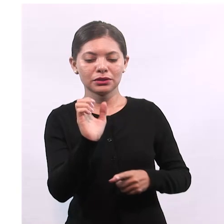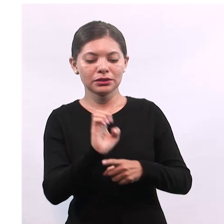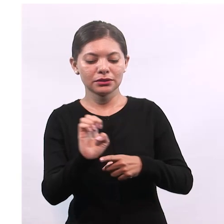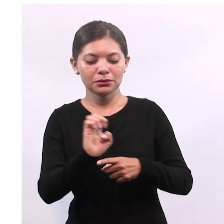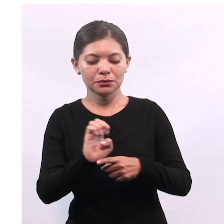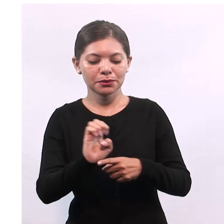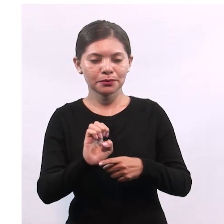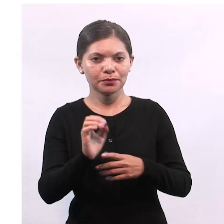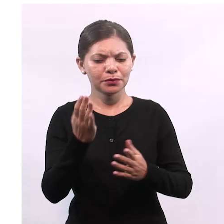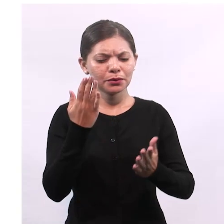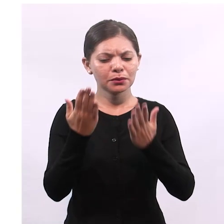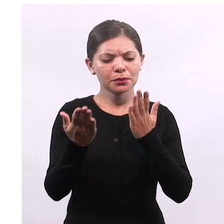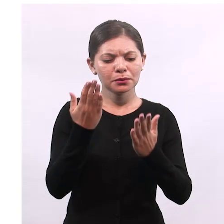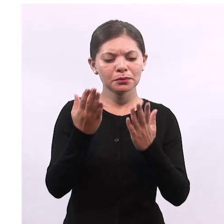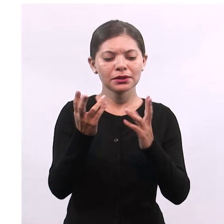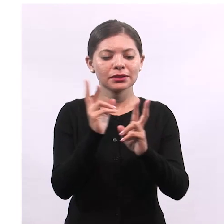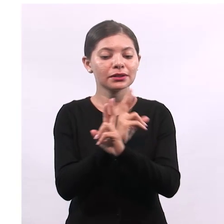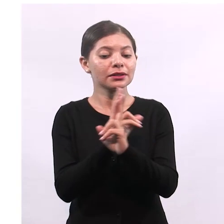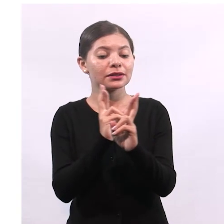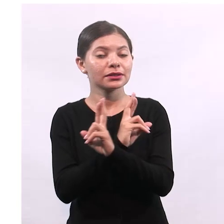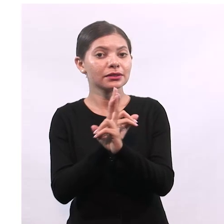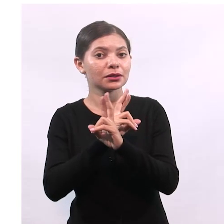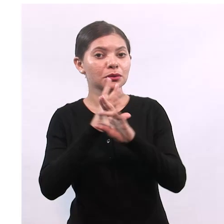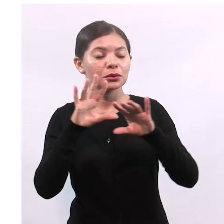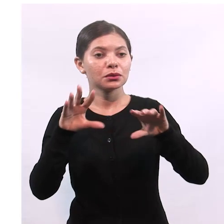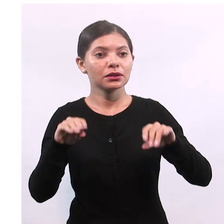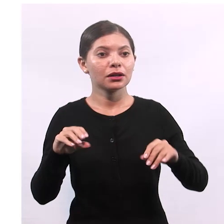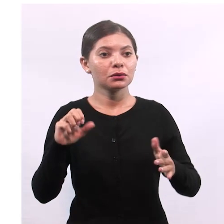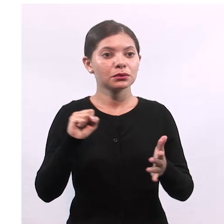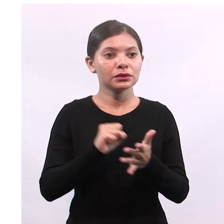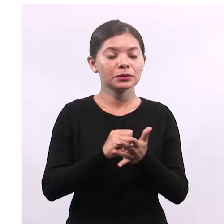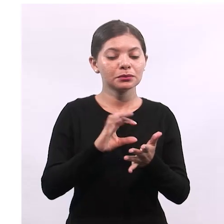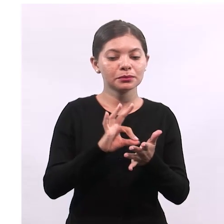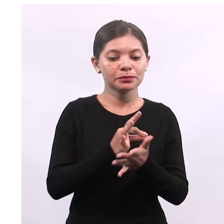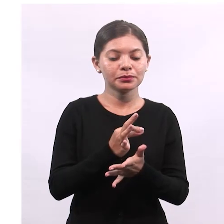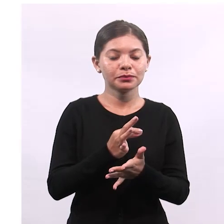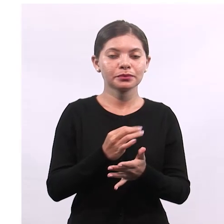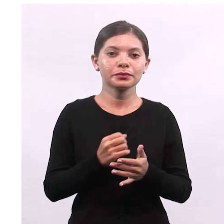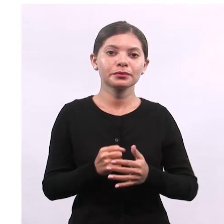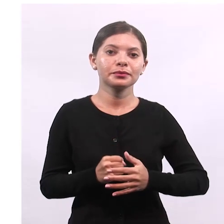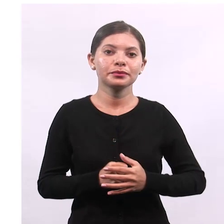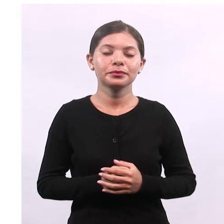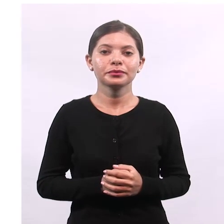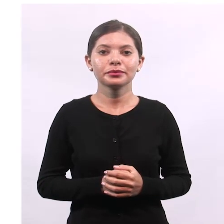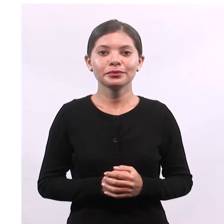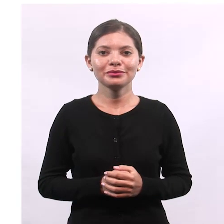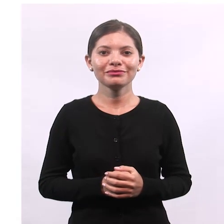do que Estadual mas eu tô comparando em relação ao total de matrículas